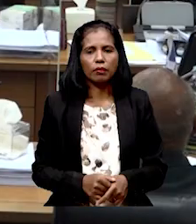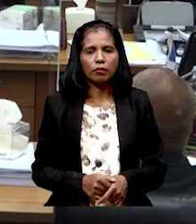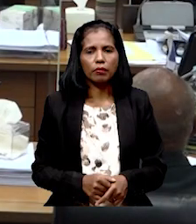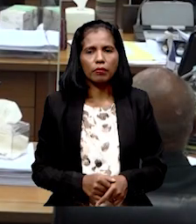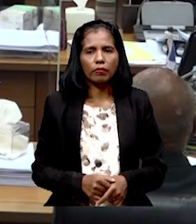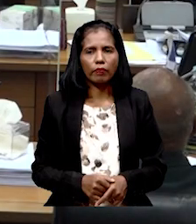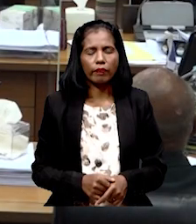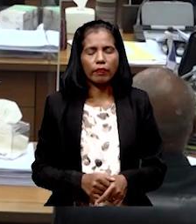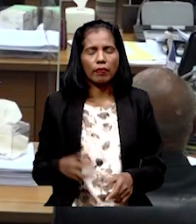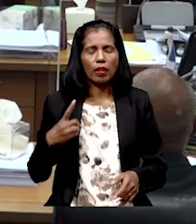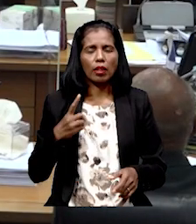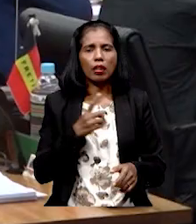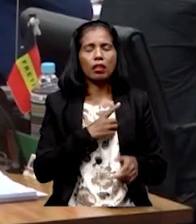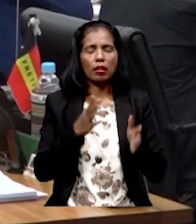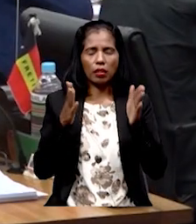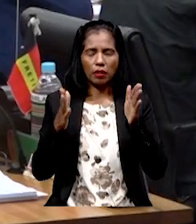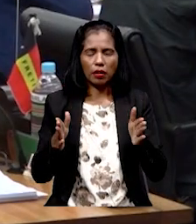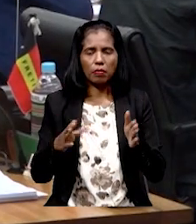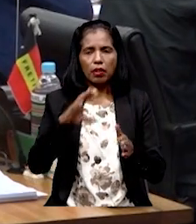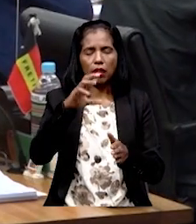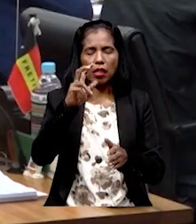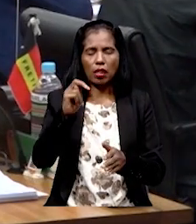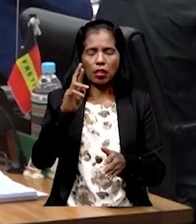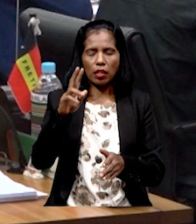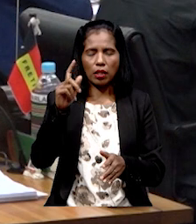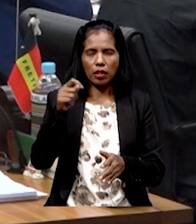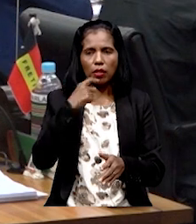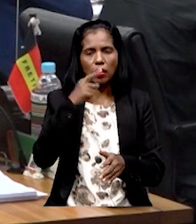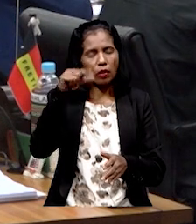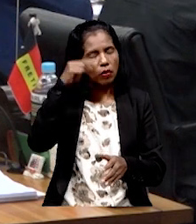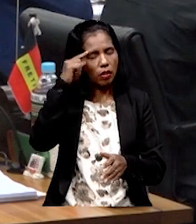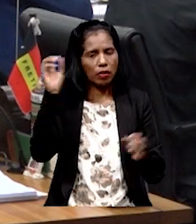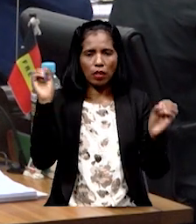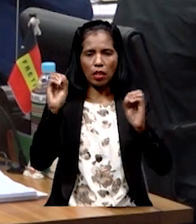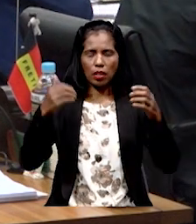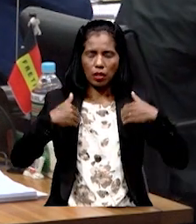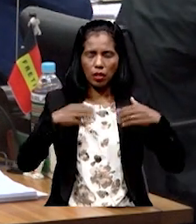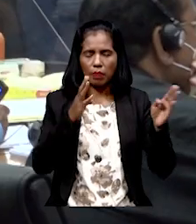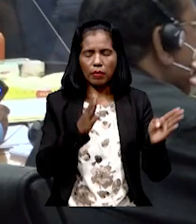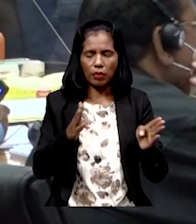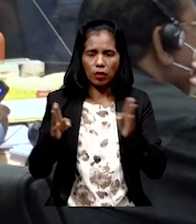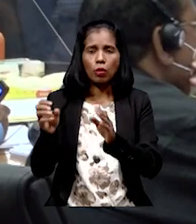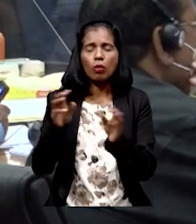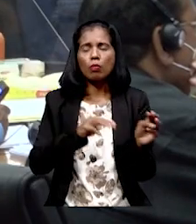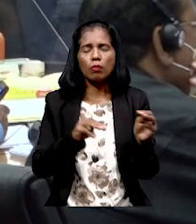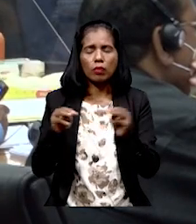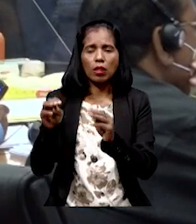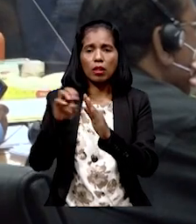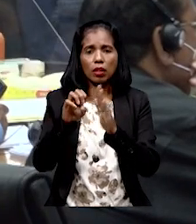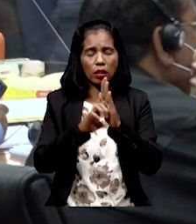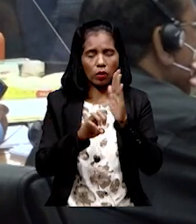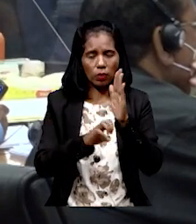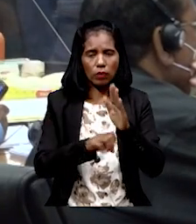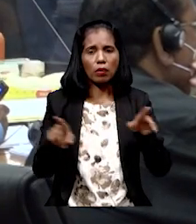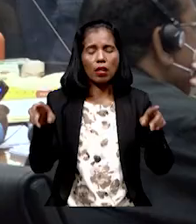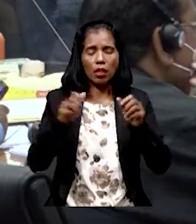Deputado bancada CNRT Ricardo Batista considera governo la ia preparação muda estatuto ata uru sai município,